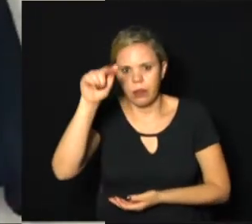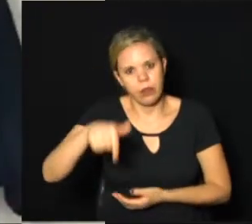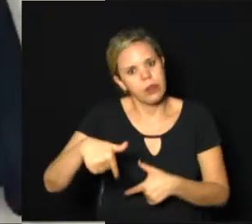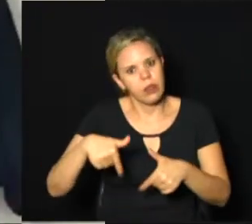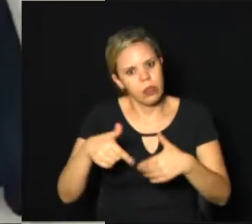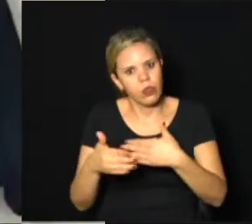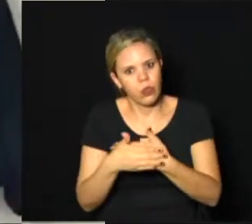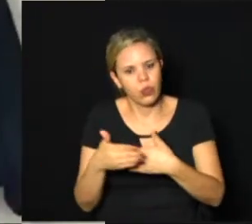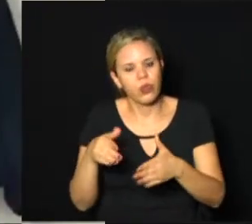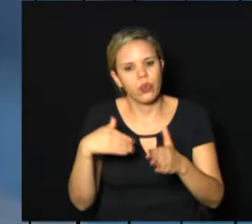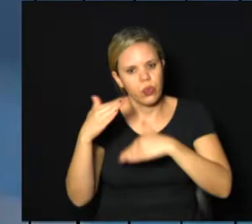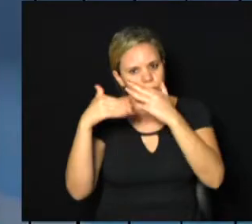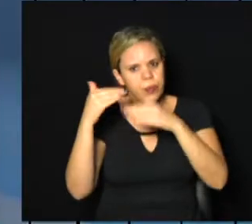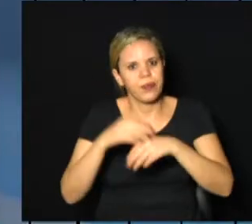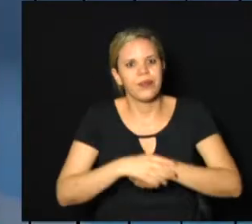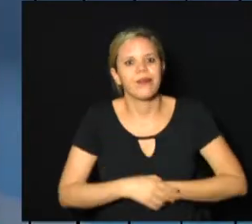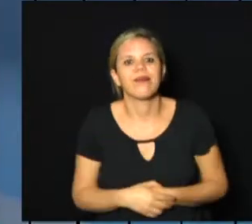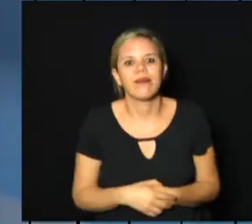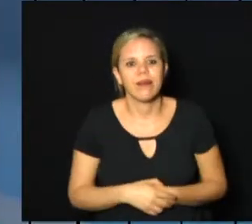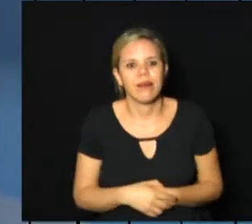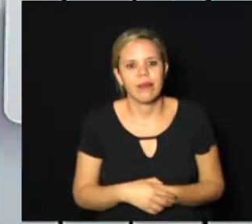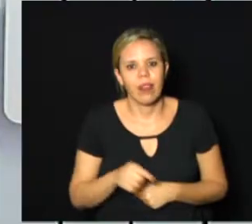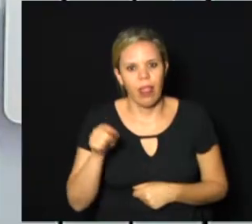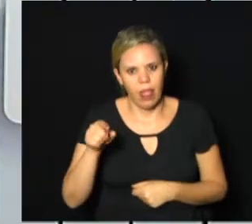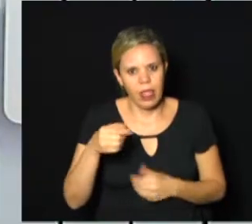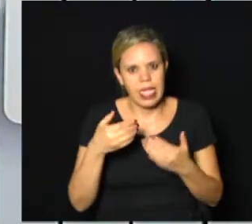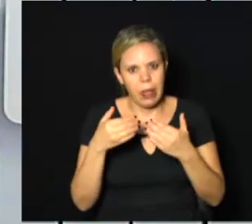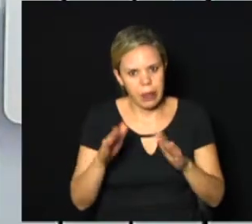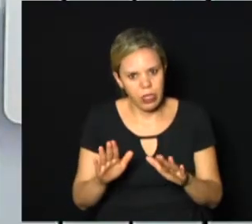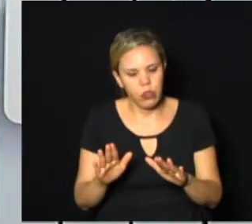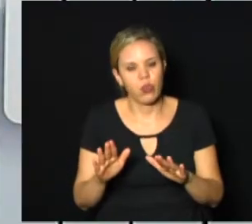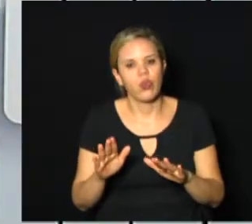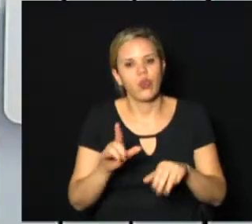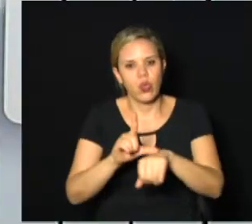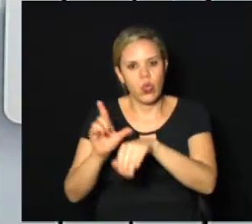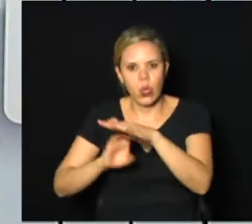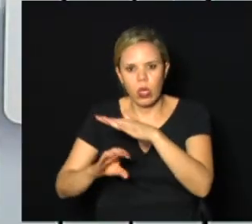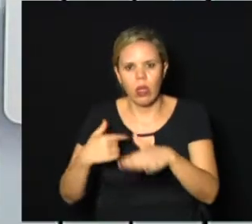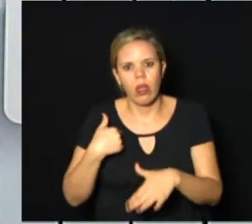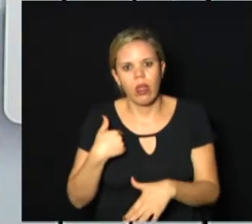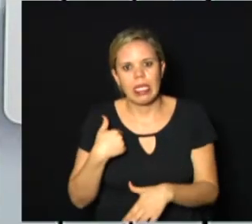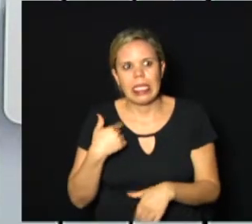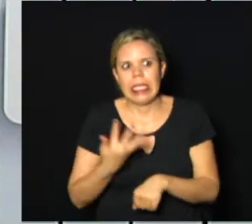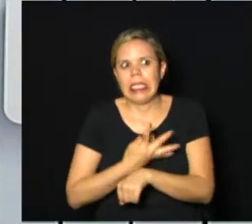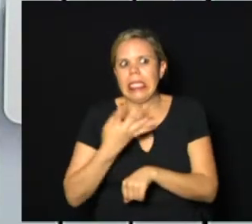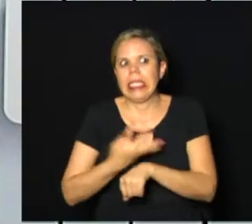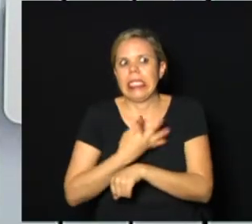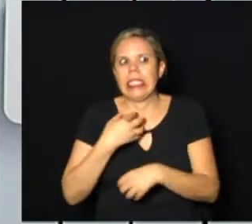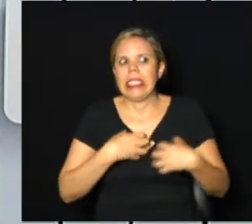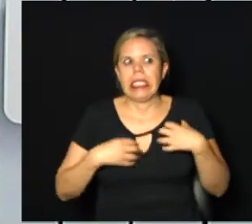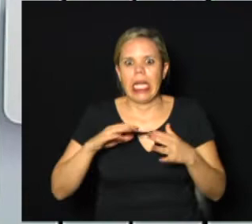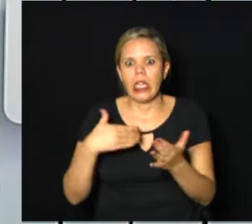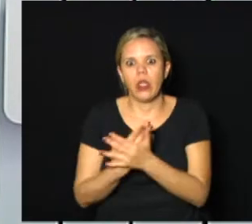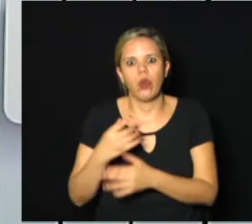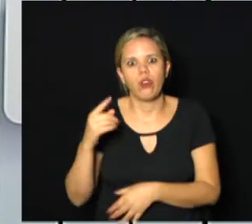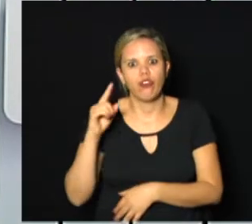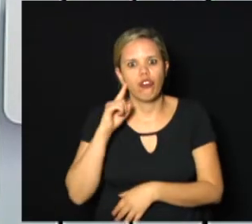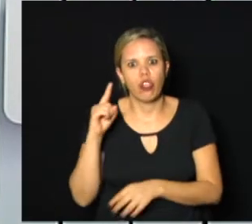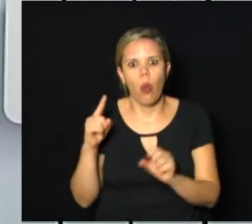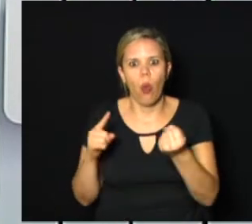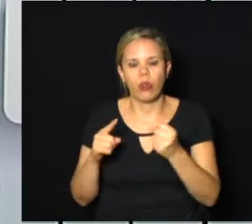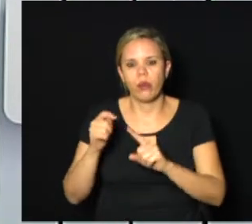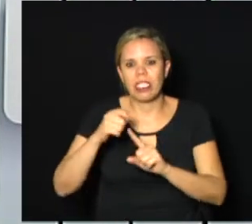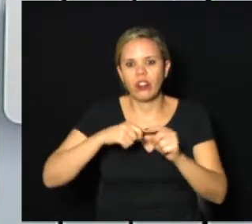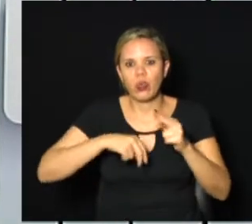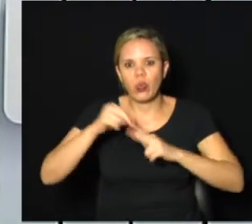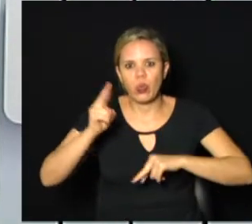função consultiva mesmo. Aliás, sobre essa reabertura, é uma cena que me traz uma agonia até hoje. Eu lembro, no dia 8 de